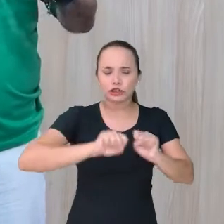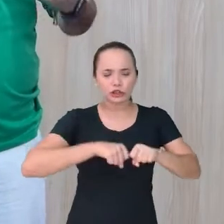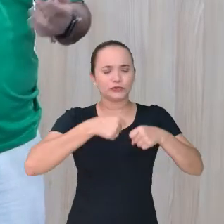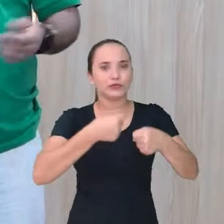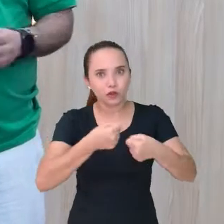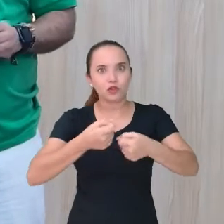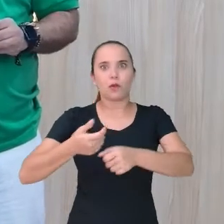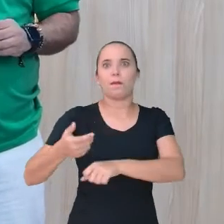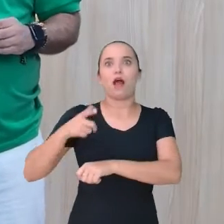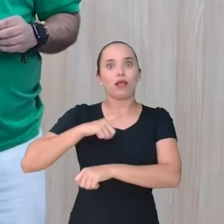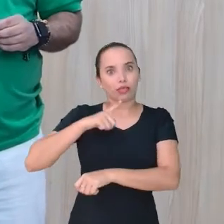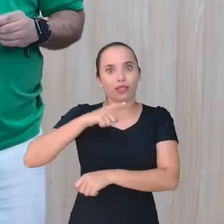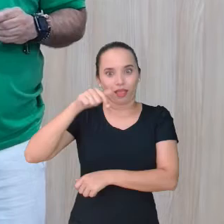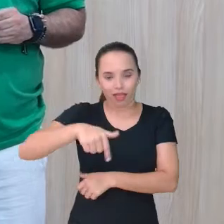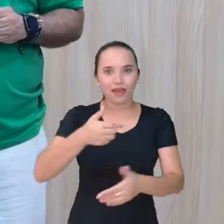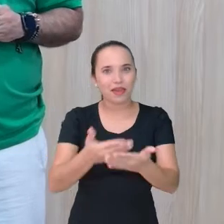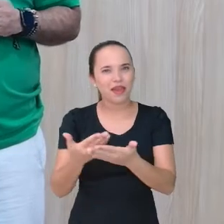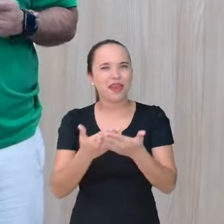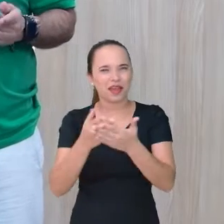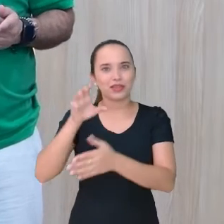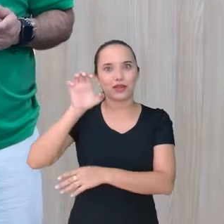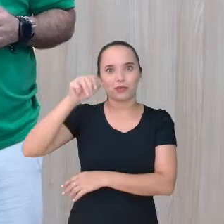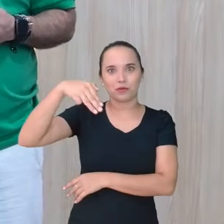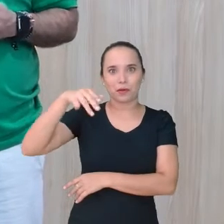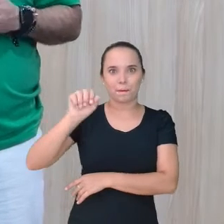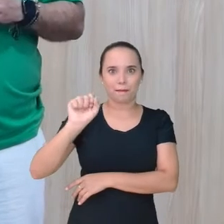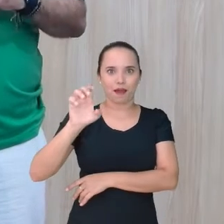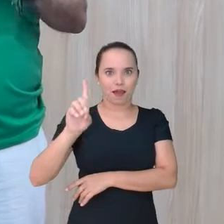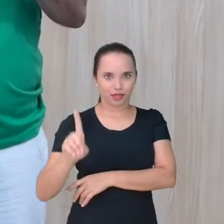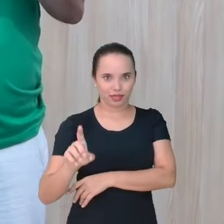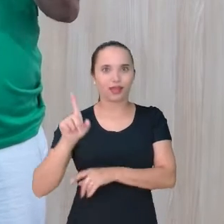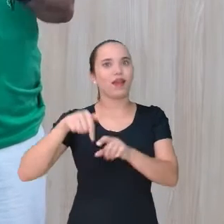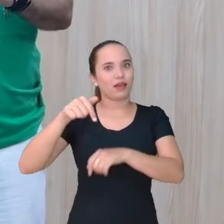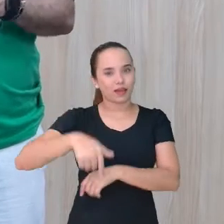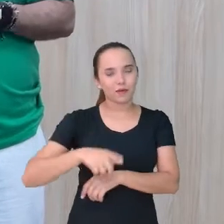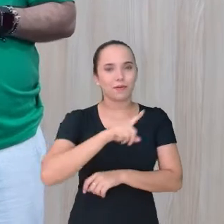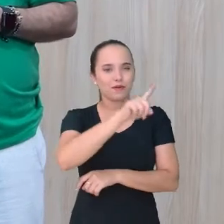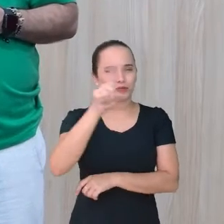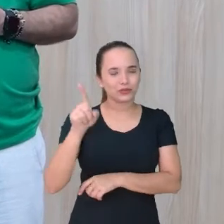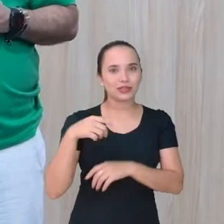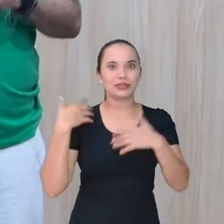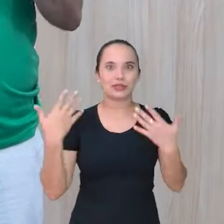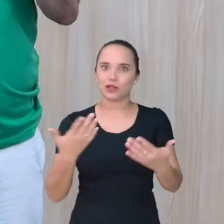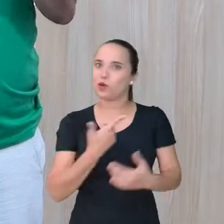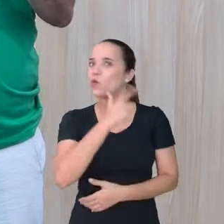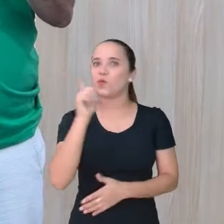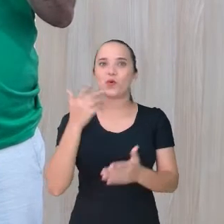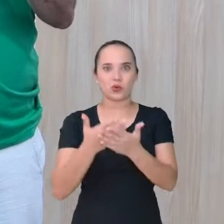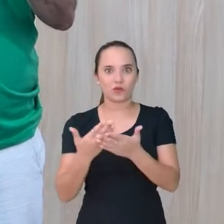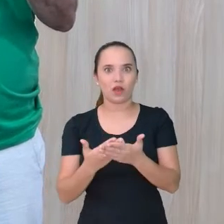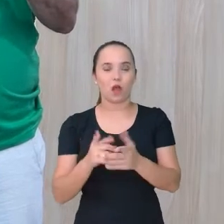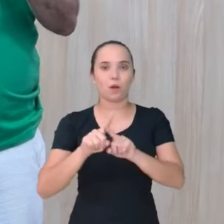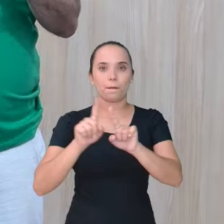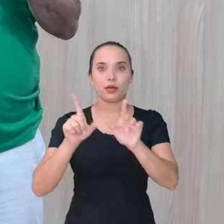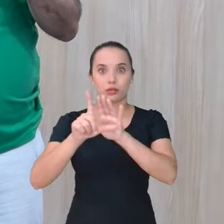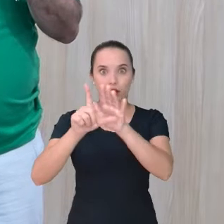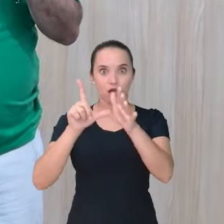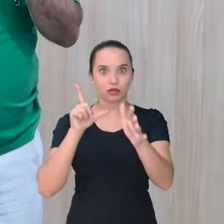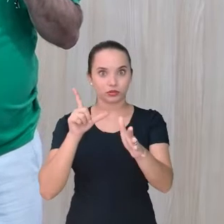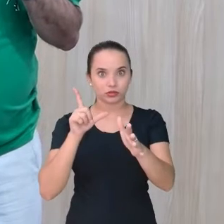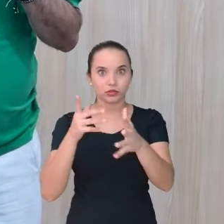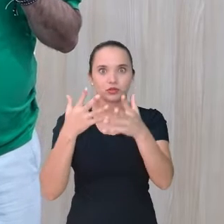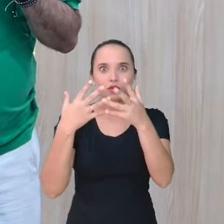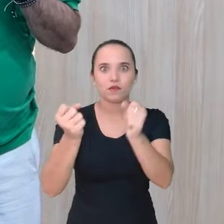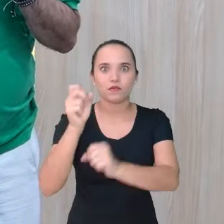as aulas, né, pelo projeto Educa Recife para vocês. Então, nós vamos para mais uma aula, mas antes,